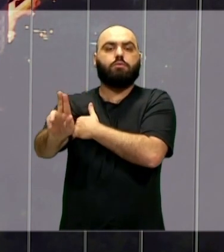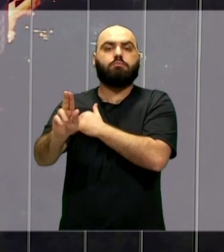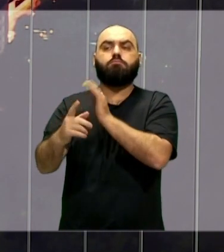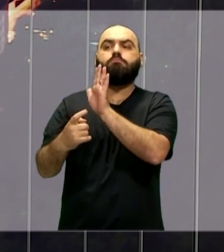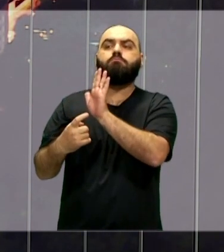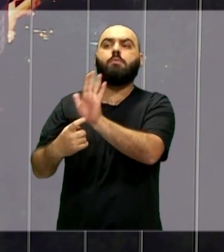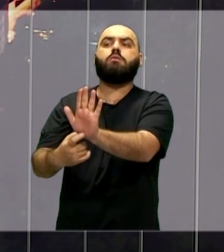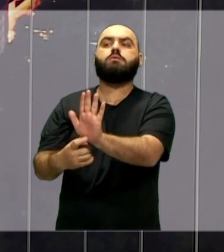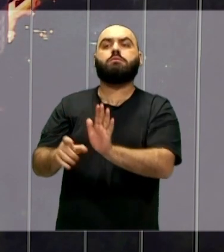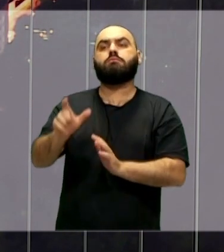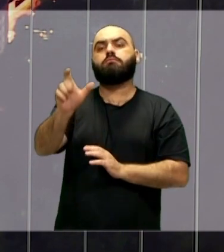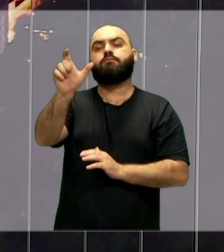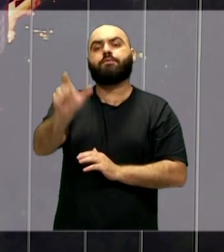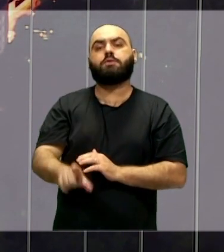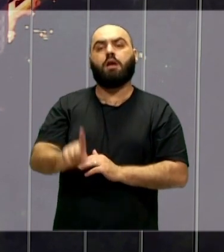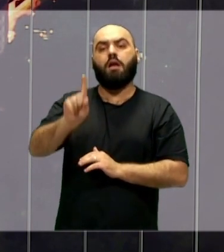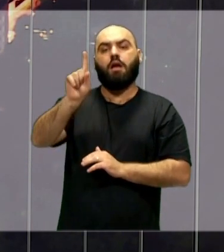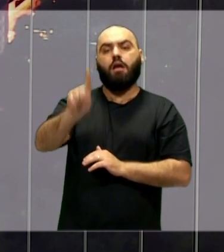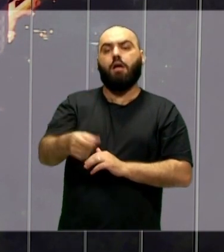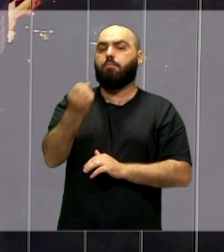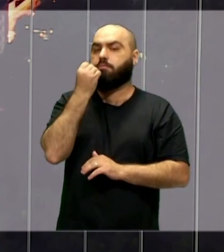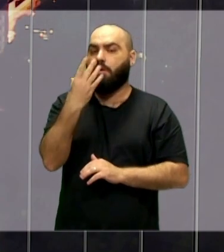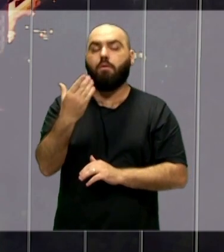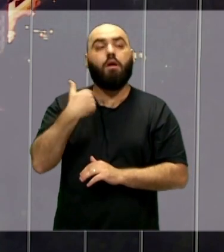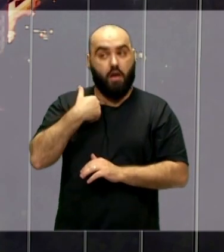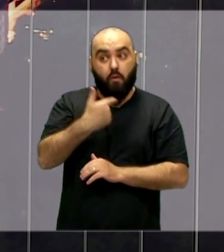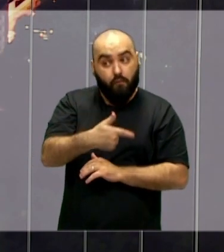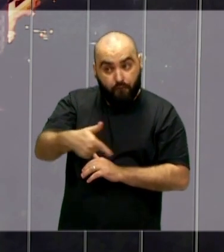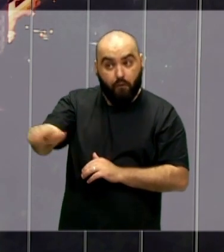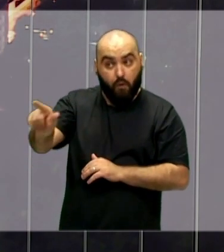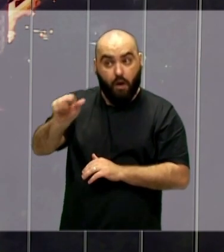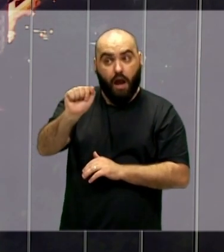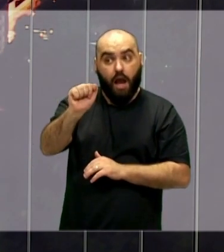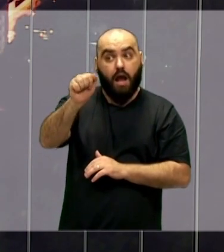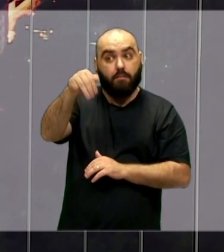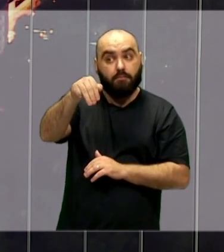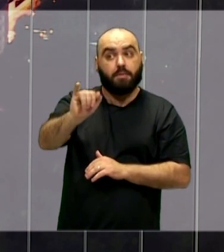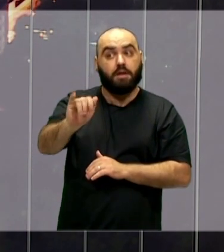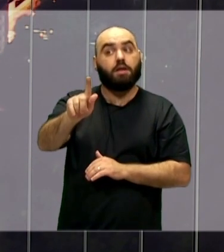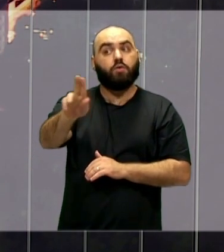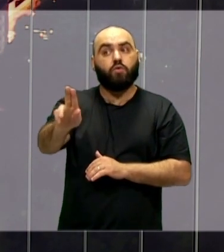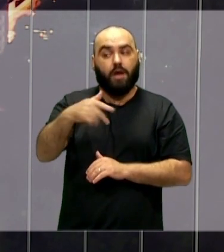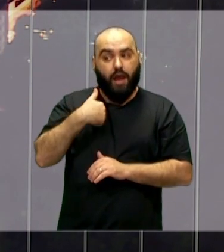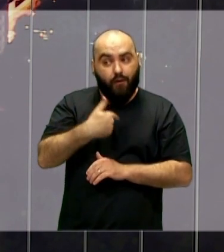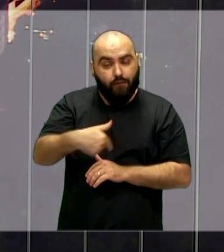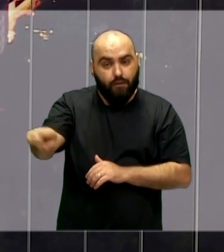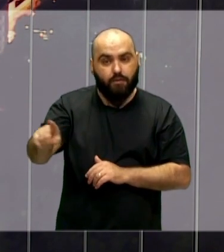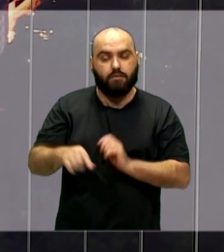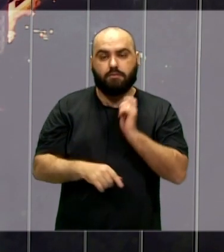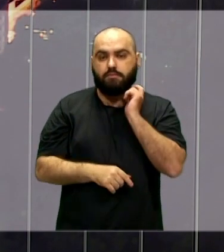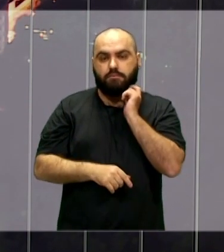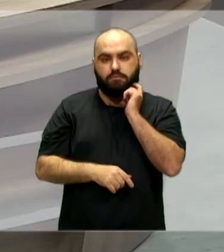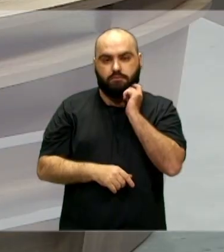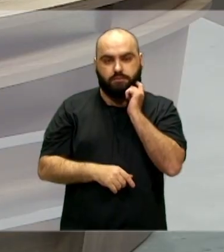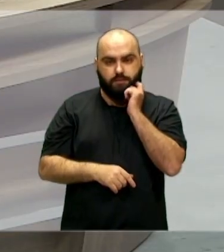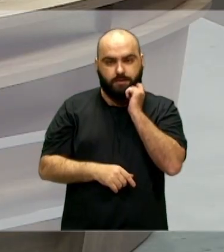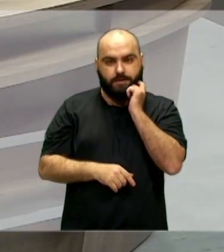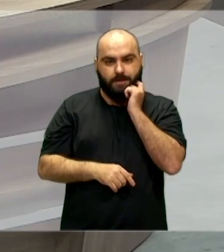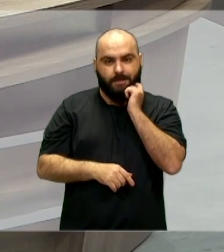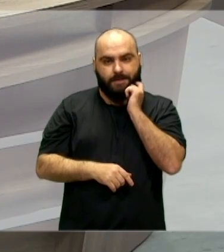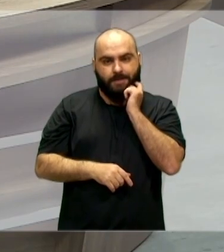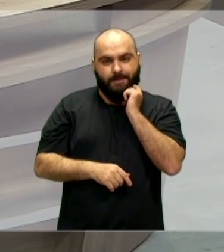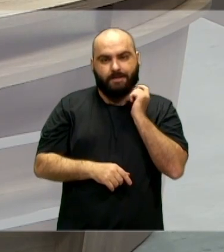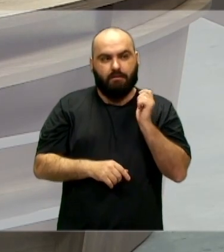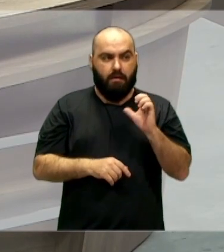você? Eu sou usuária do amigo. E aí, um dos processos que eu passei lá, nem sei se é ético falar isso, né? Eu quebrei